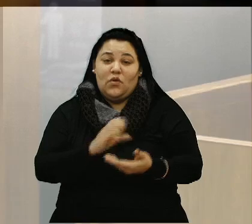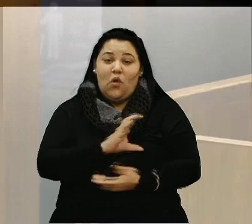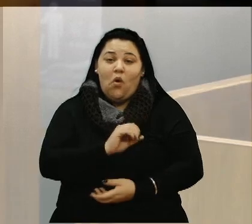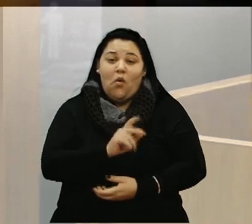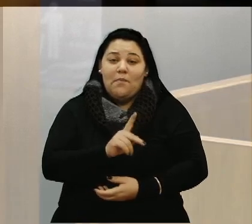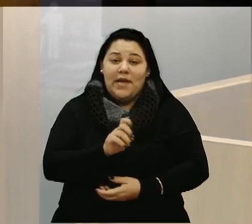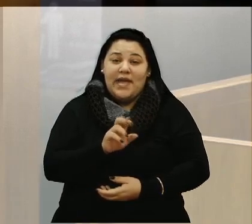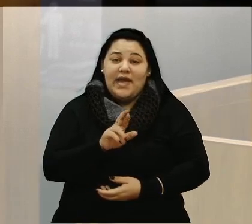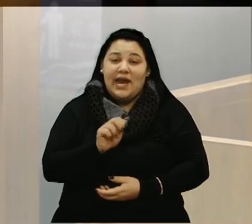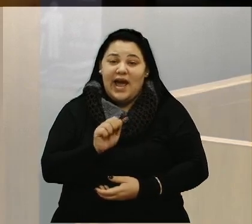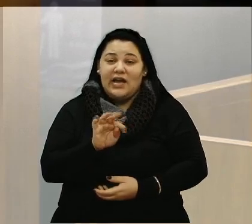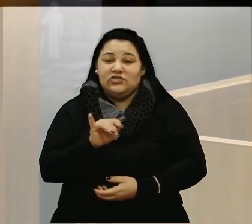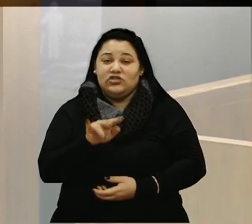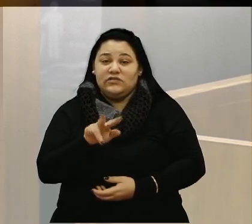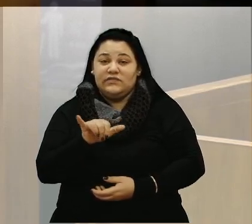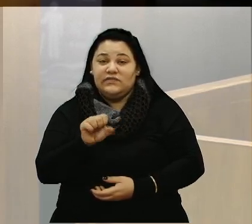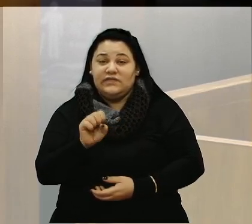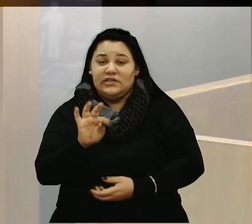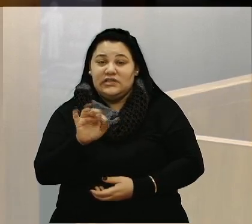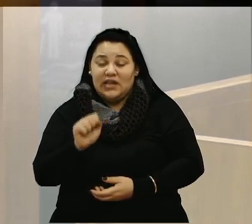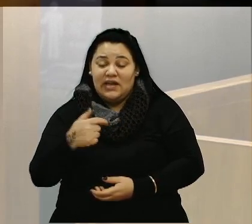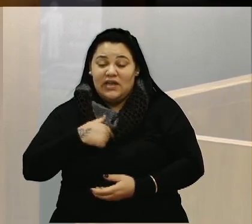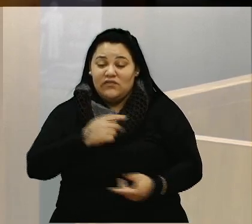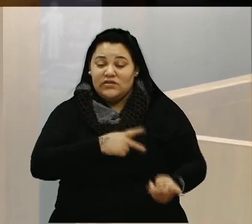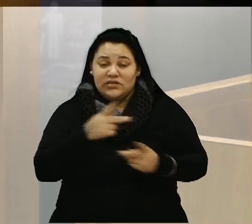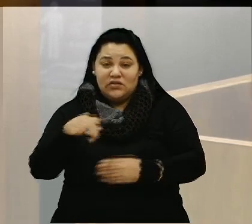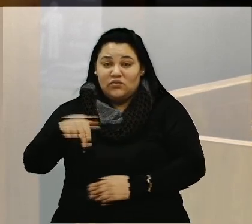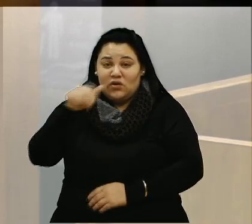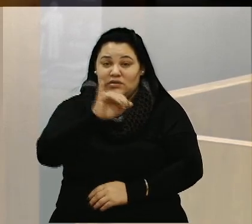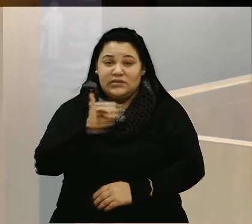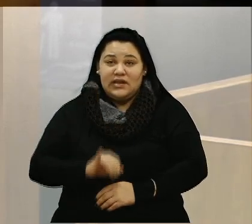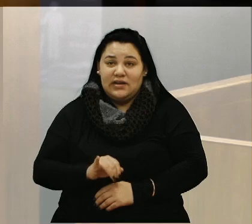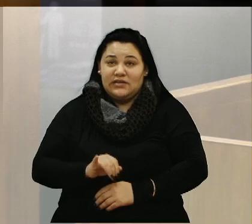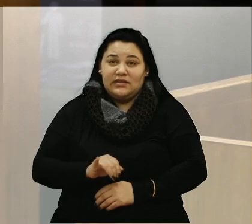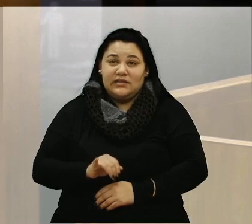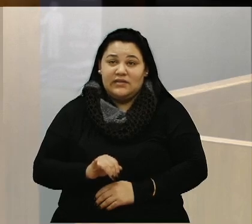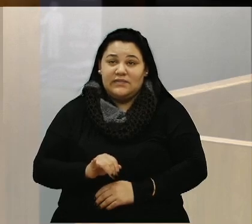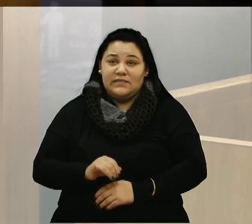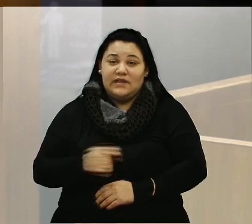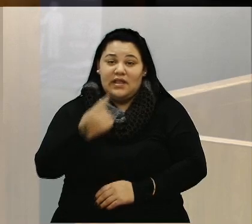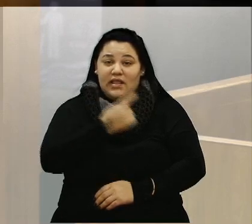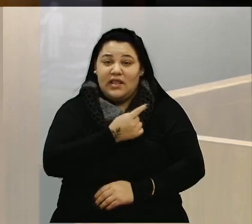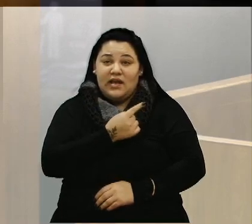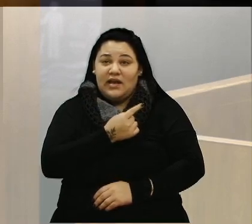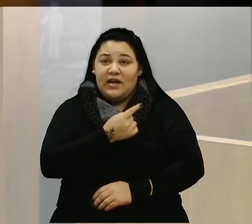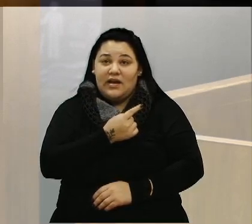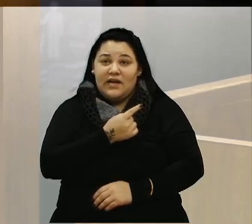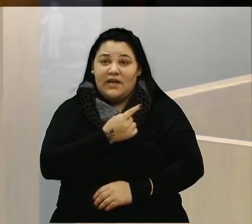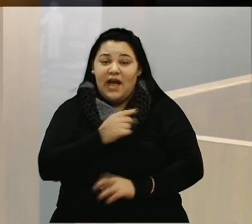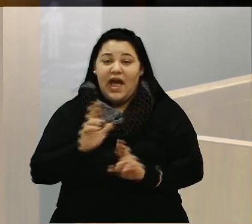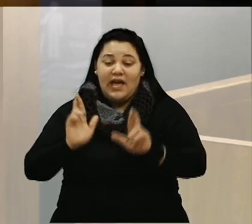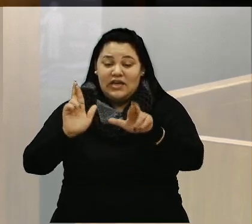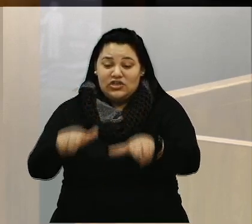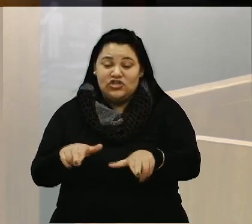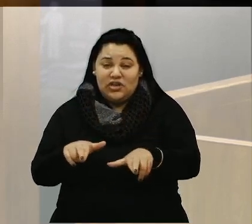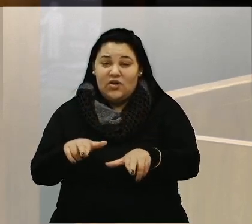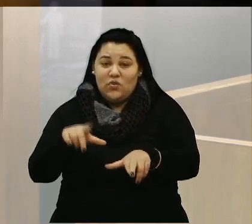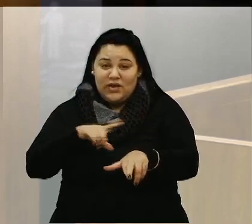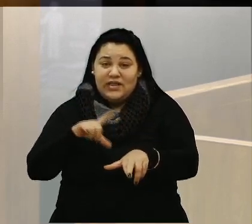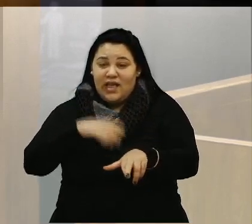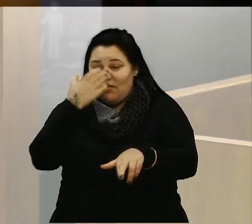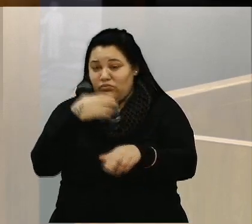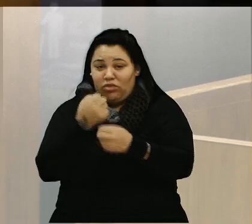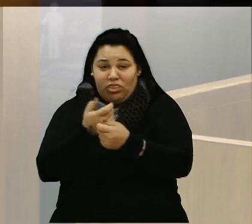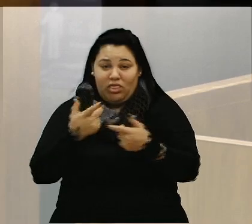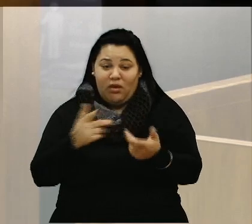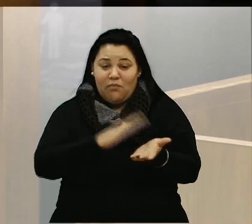Lá, quando eu visitei o norte da Itália, o Trentino Alto Adige, o Vale de Trento, a região frutífera, todos